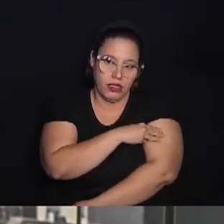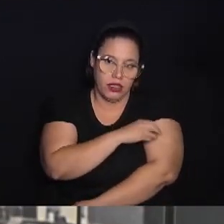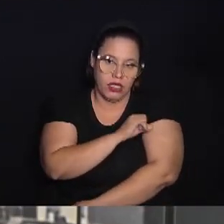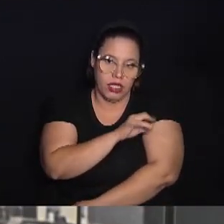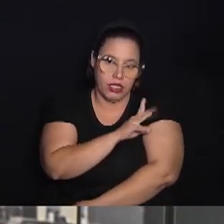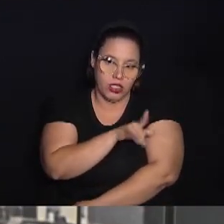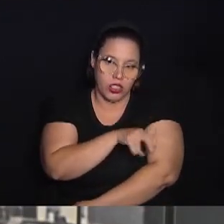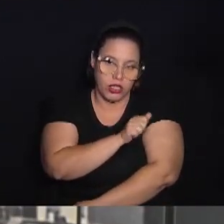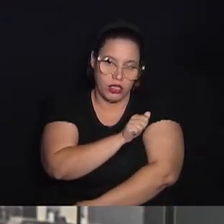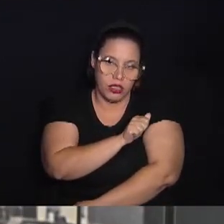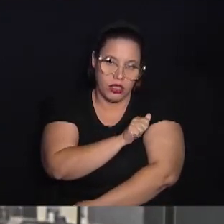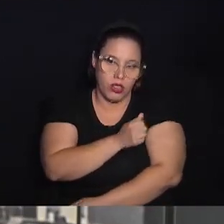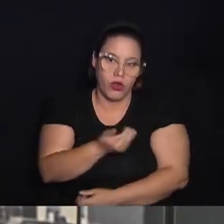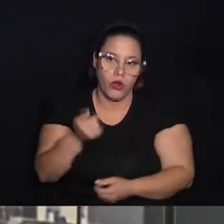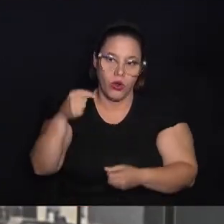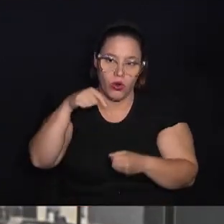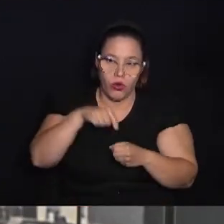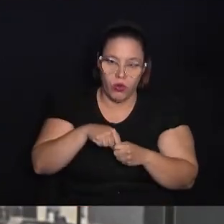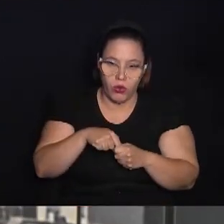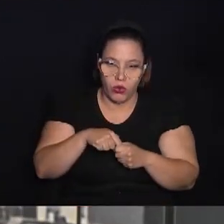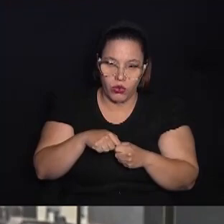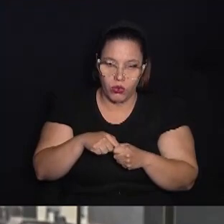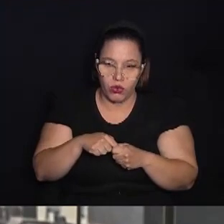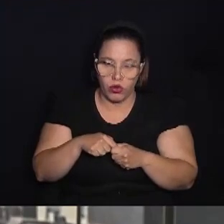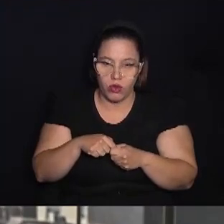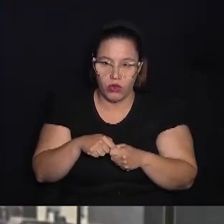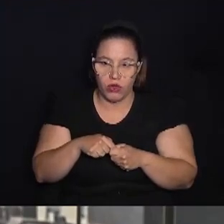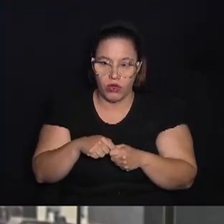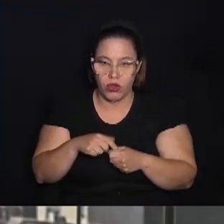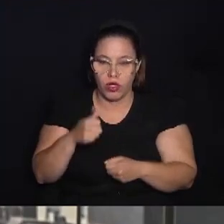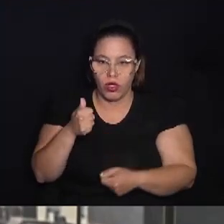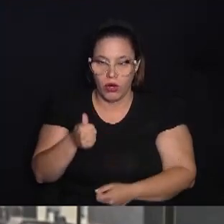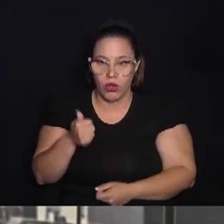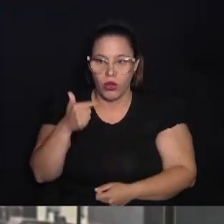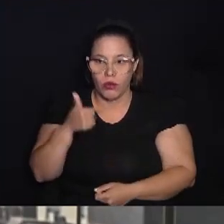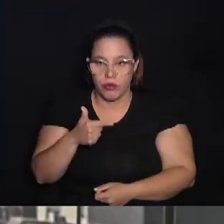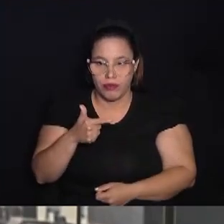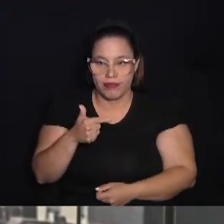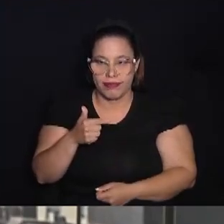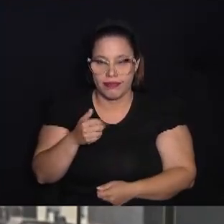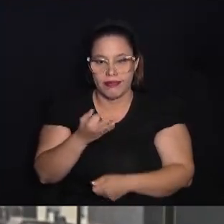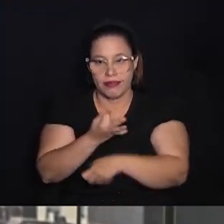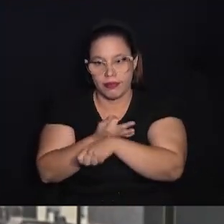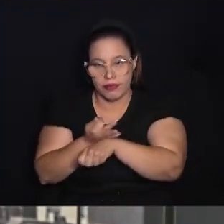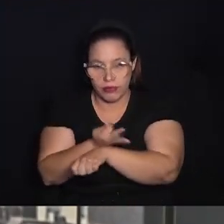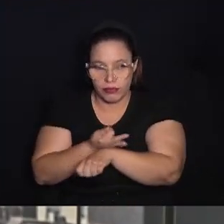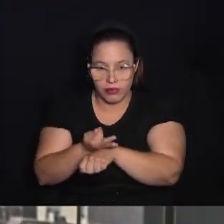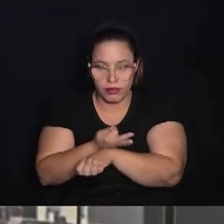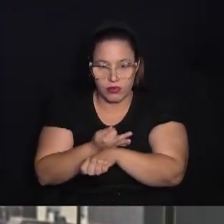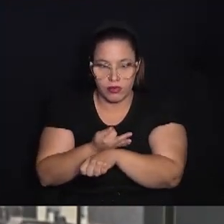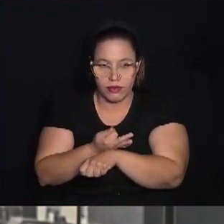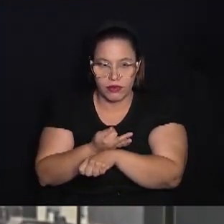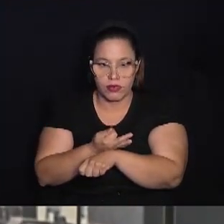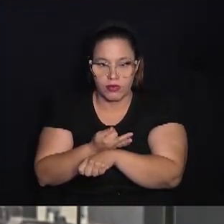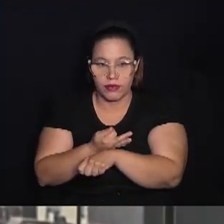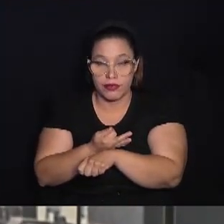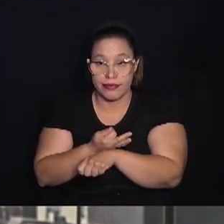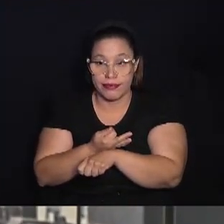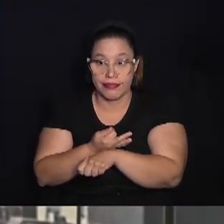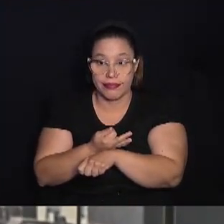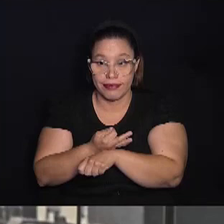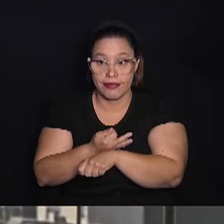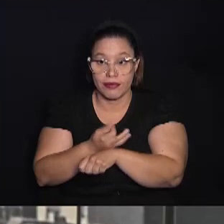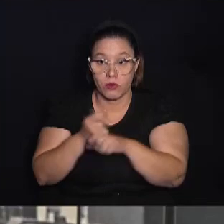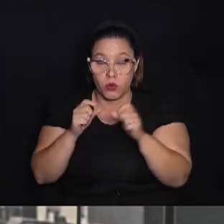adultos que é a eja voltaram às atividades após 12 dias de regresso portanto aí a informação para você que está